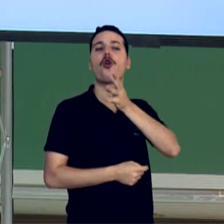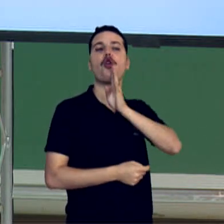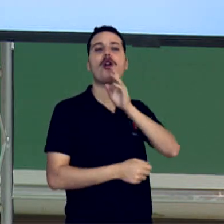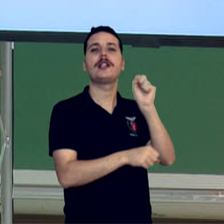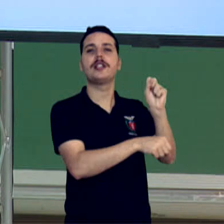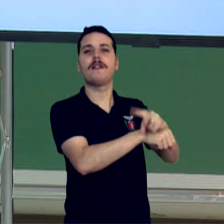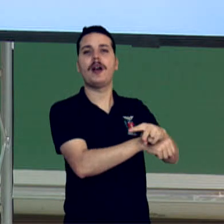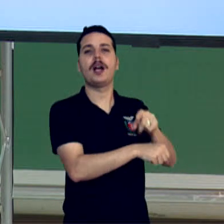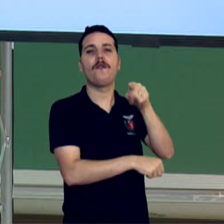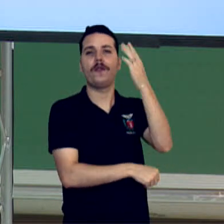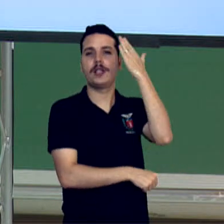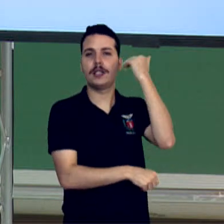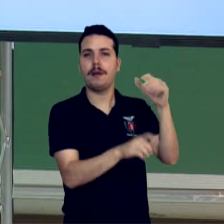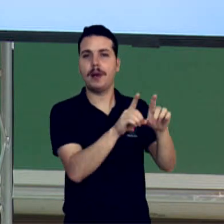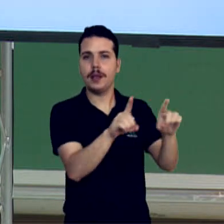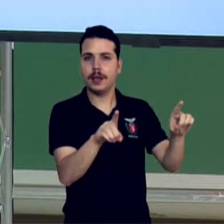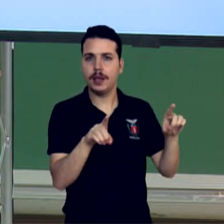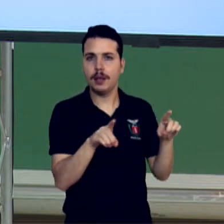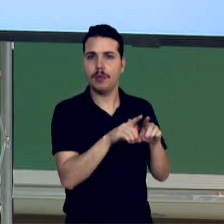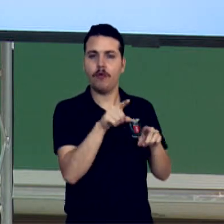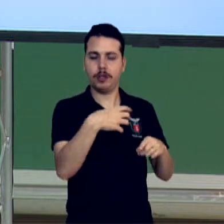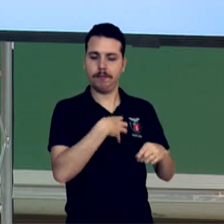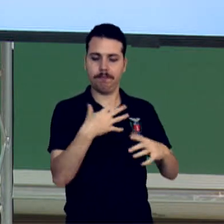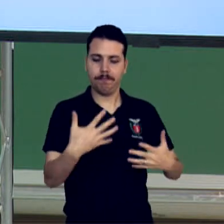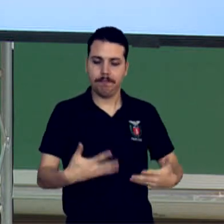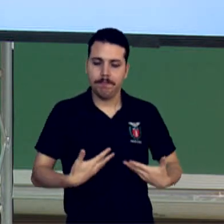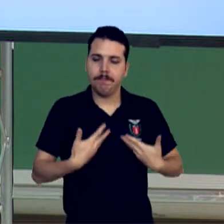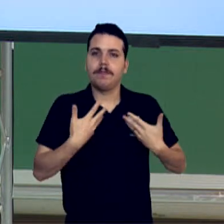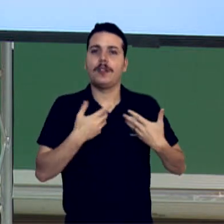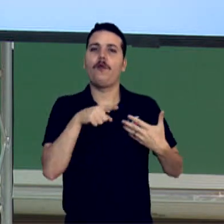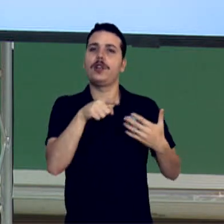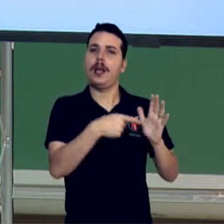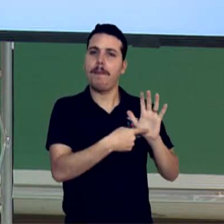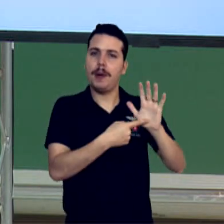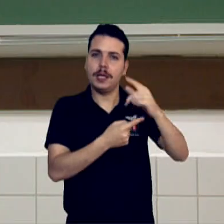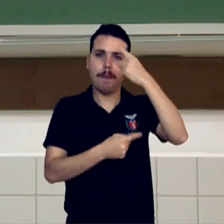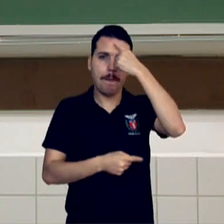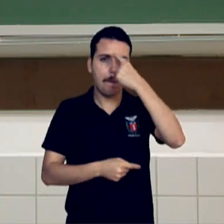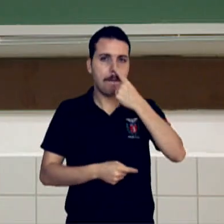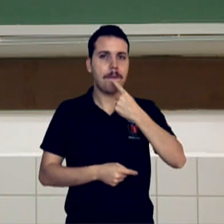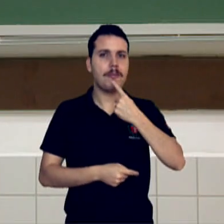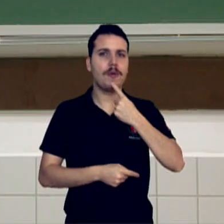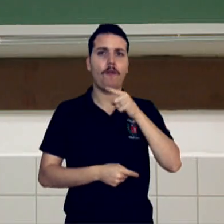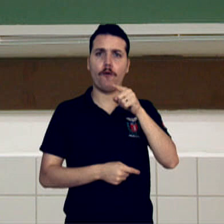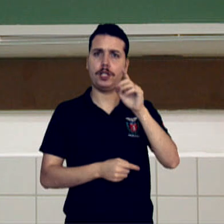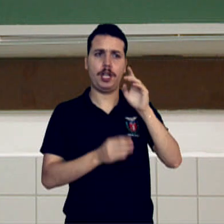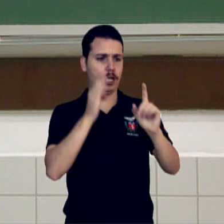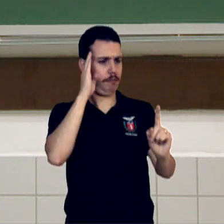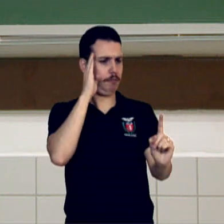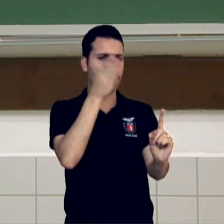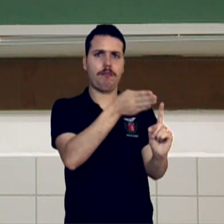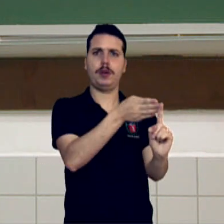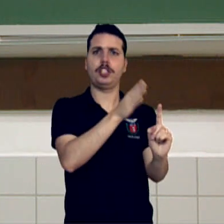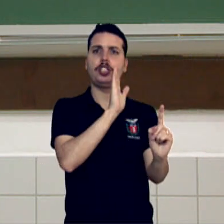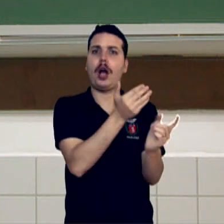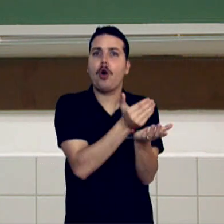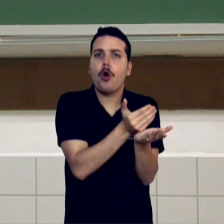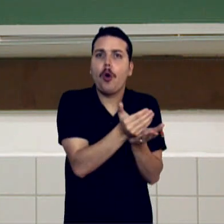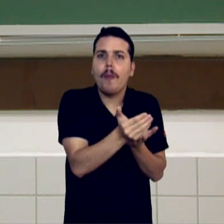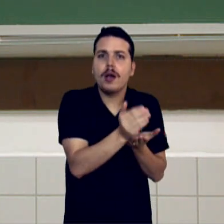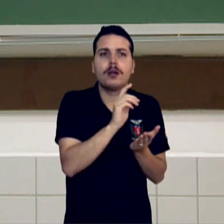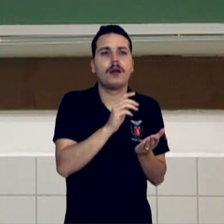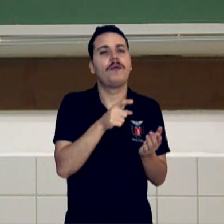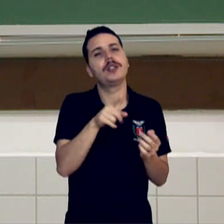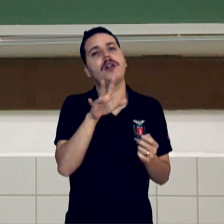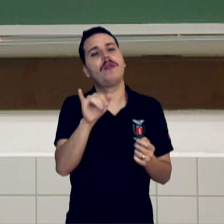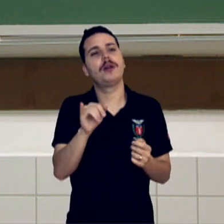é o departamento, você está motivado, você apresenta o perfil, você vai direto ao ponto, já no início da carta. Você não